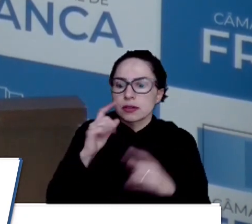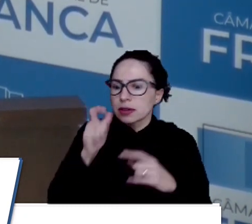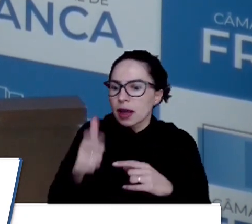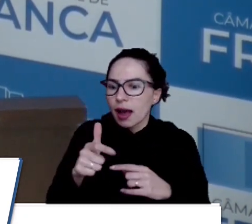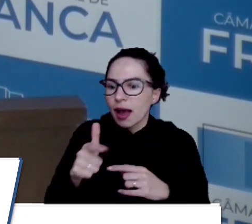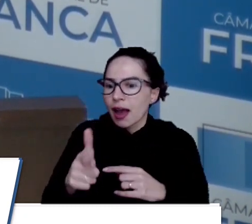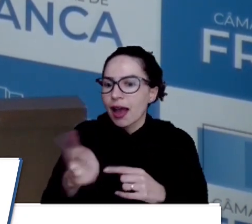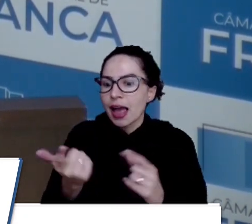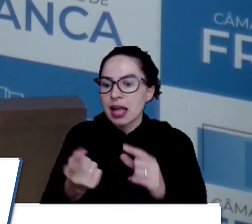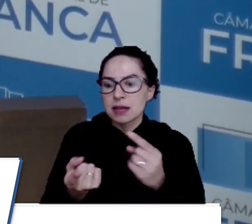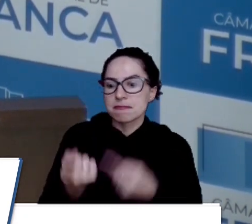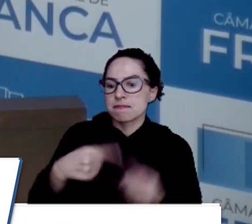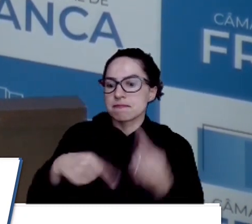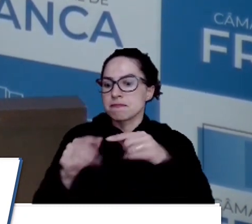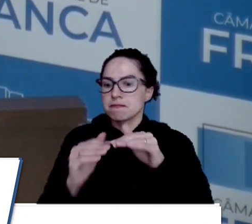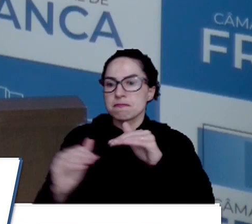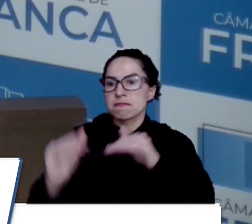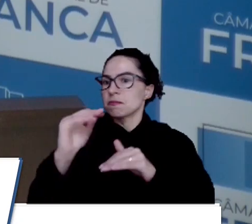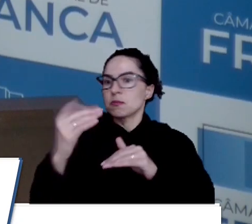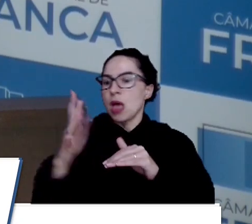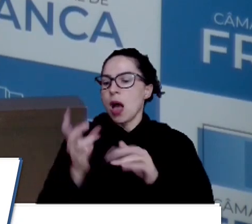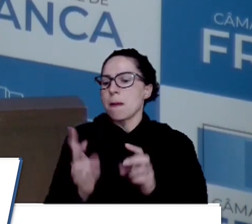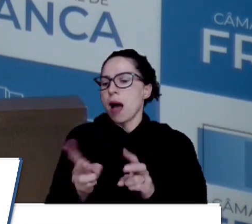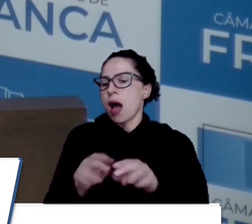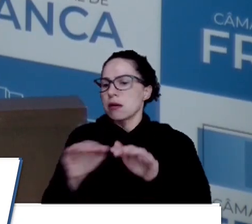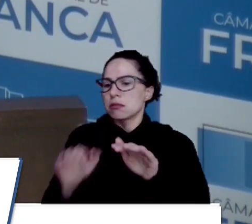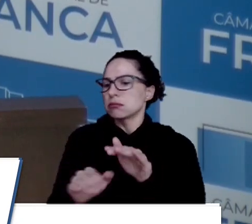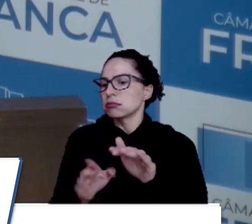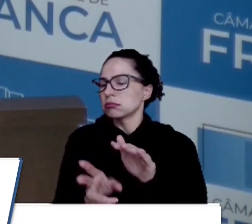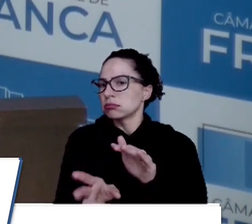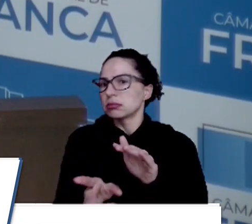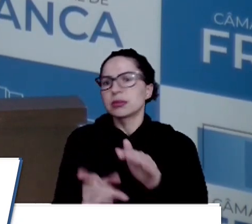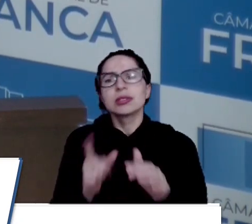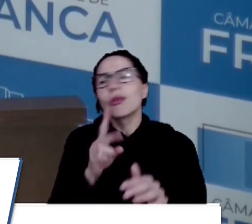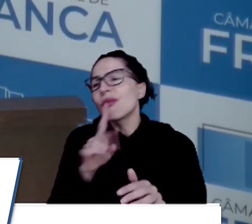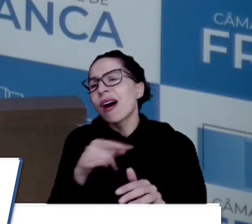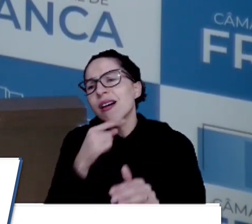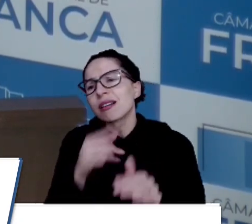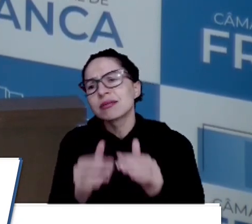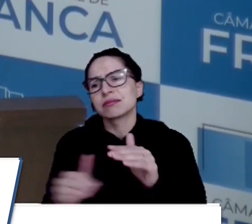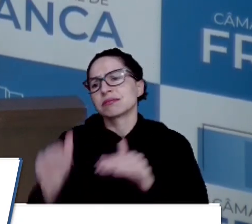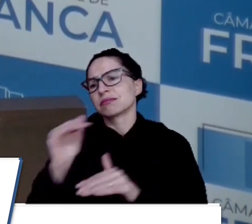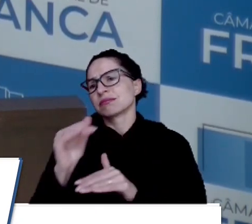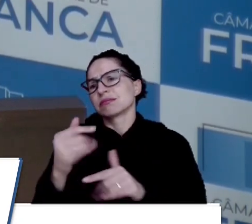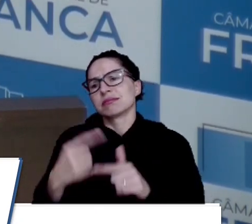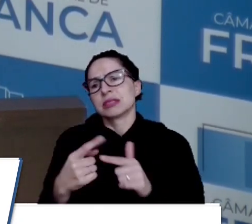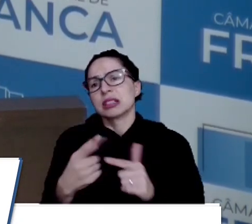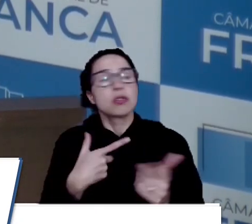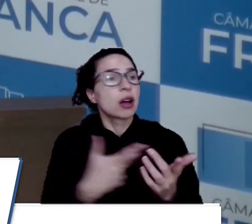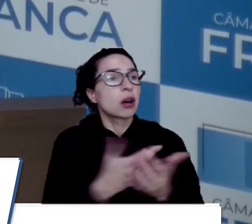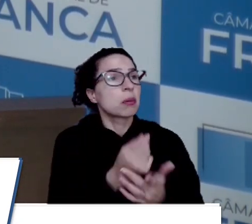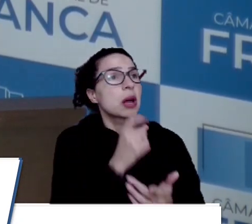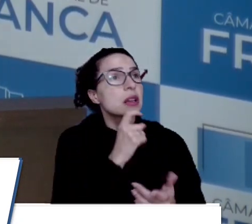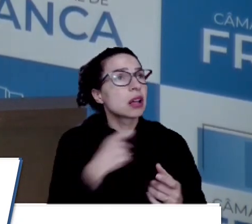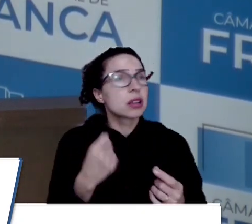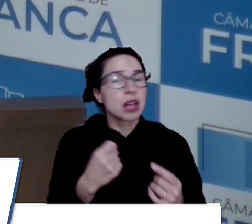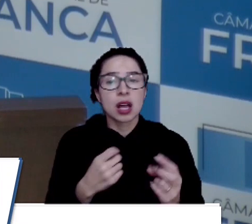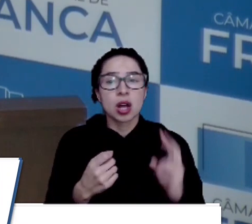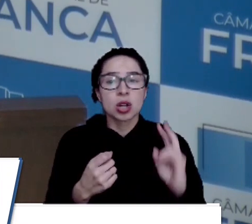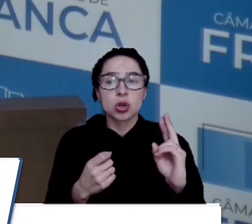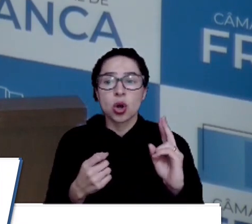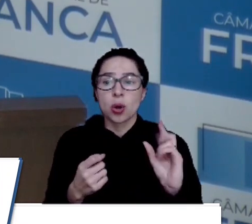se sobressaia, e ele não vai sobressair, não adianta. Porque você vai comprar uma geladeira, o cara com 2 mil, ele vai